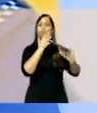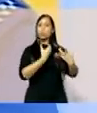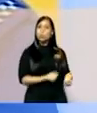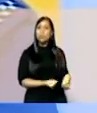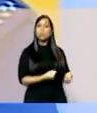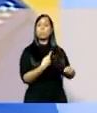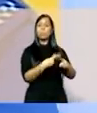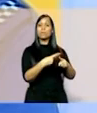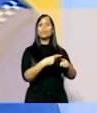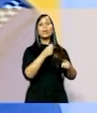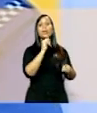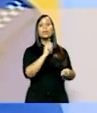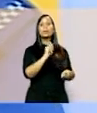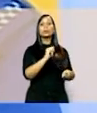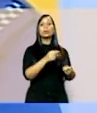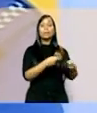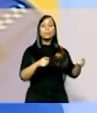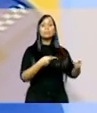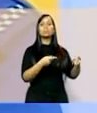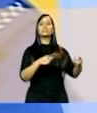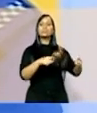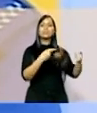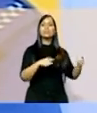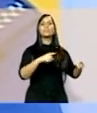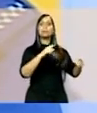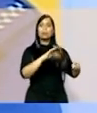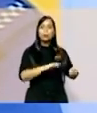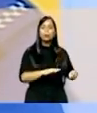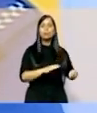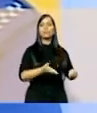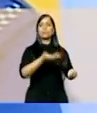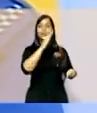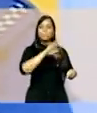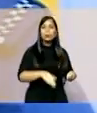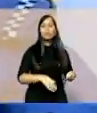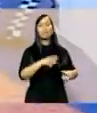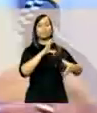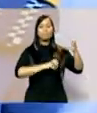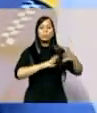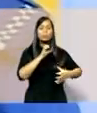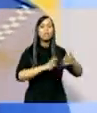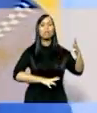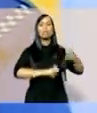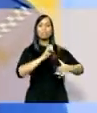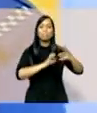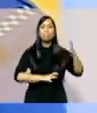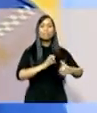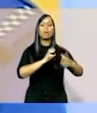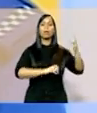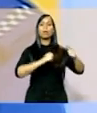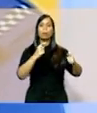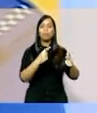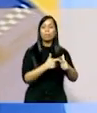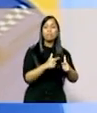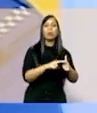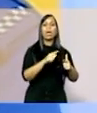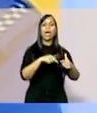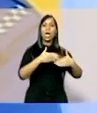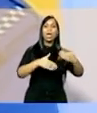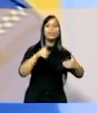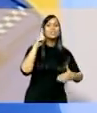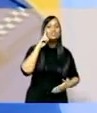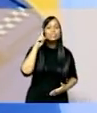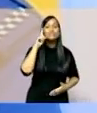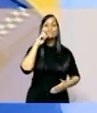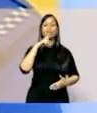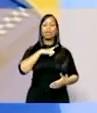era ter o som baixo. Abaixava, aumentava, resultado. Discussão, daí a pouco, dias depois, esse